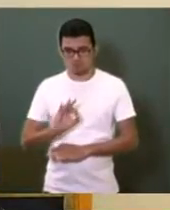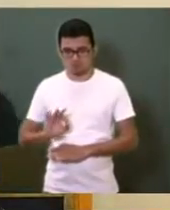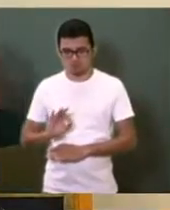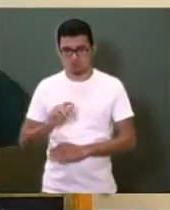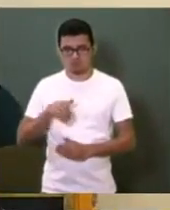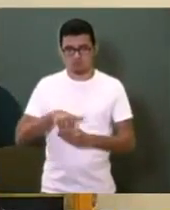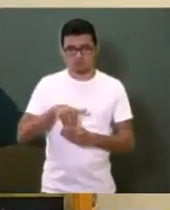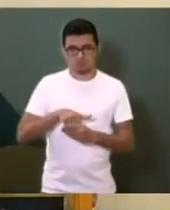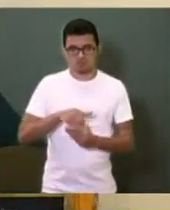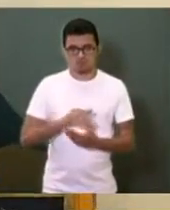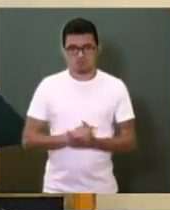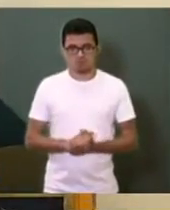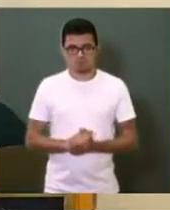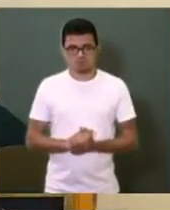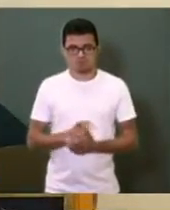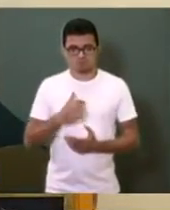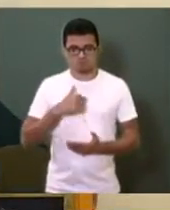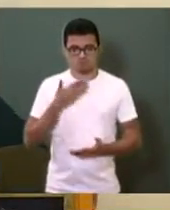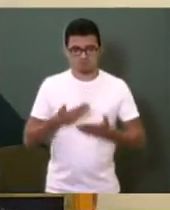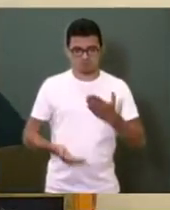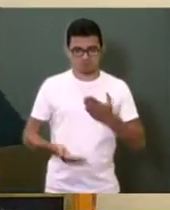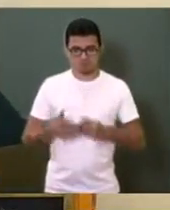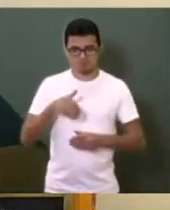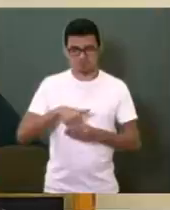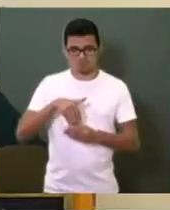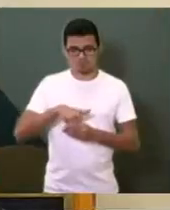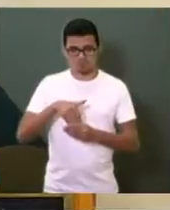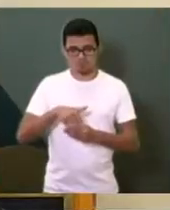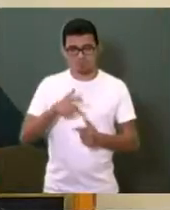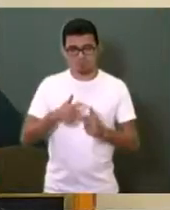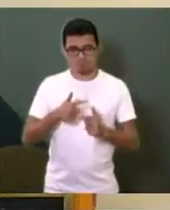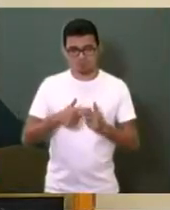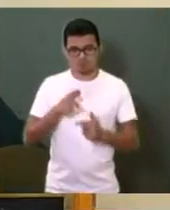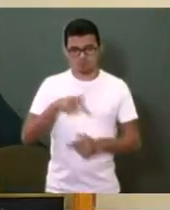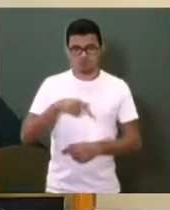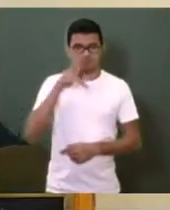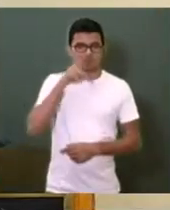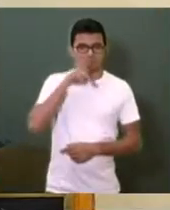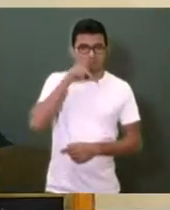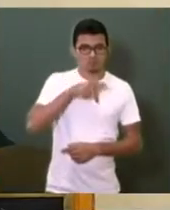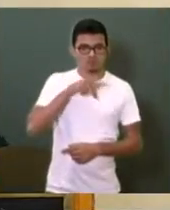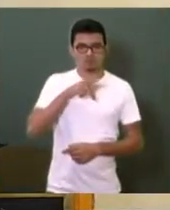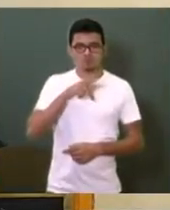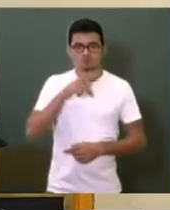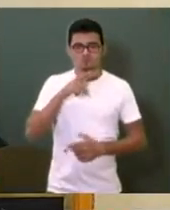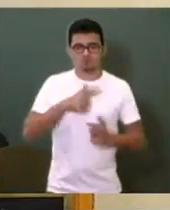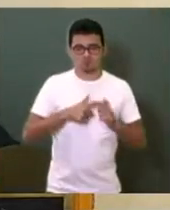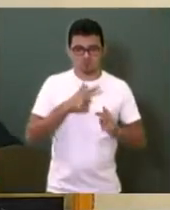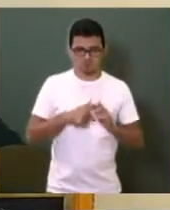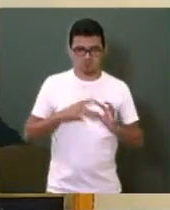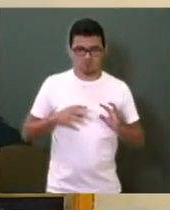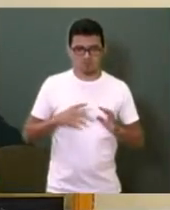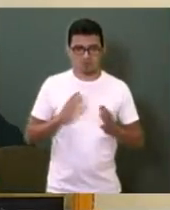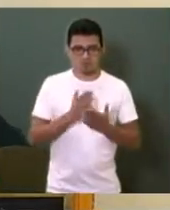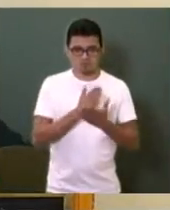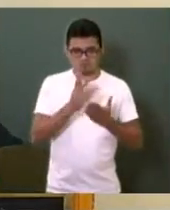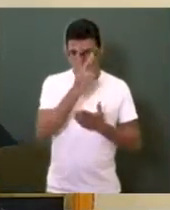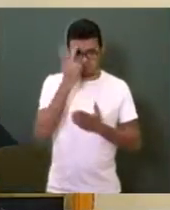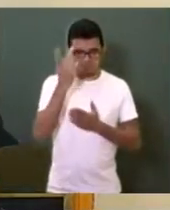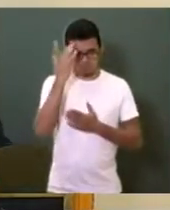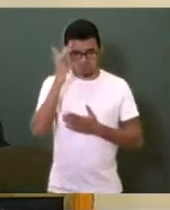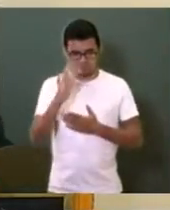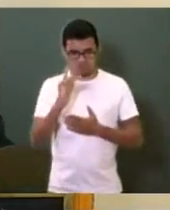é perdi a eleição porque estava no partido todo aqui esse argumento porque muita gente não sabe que